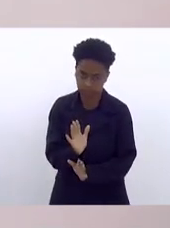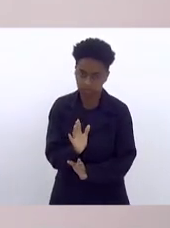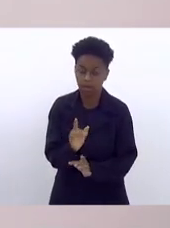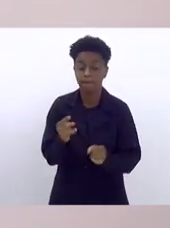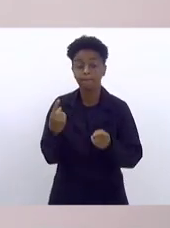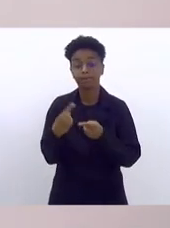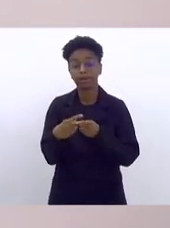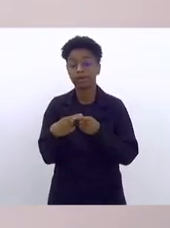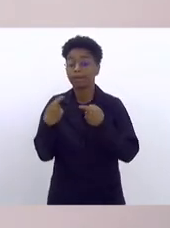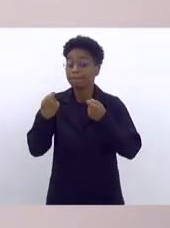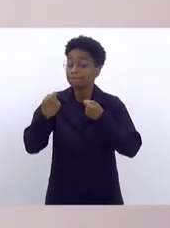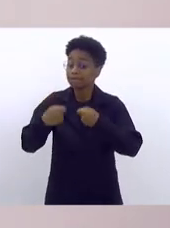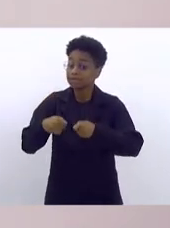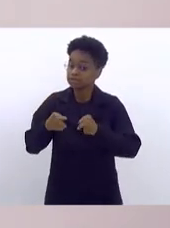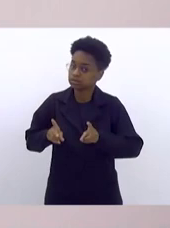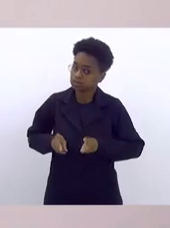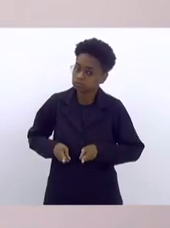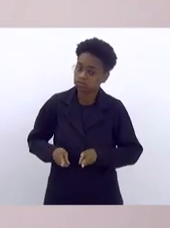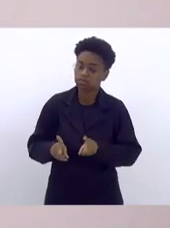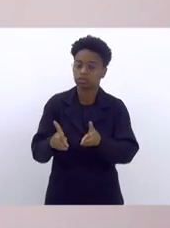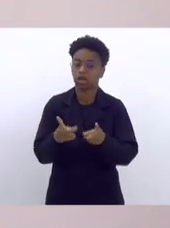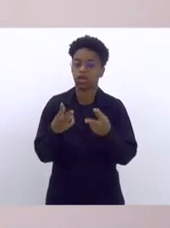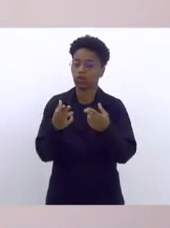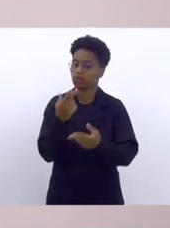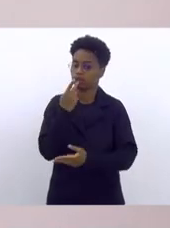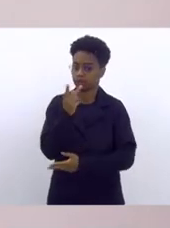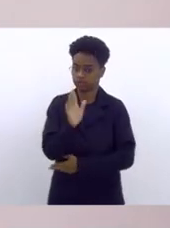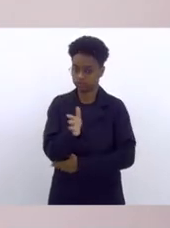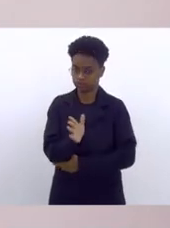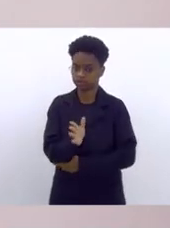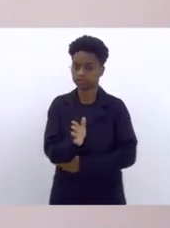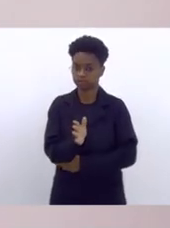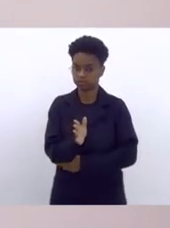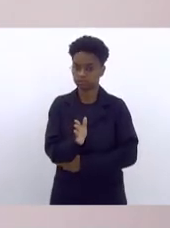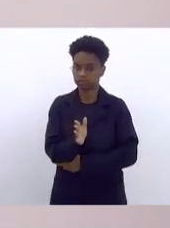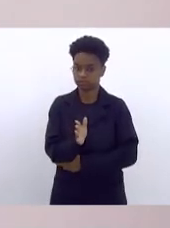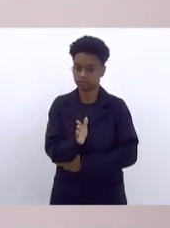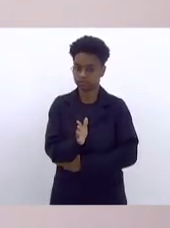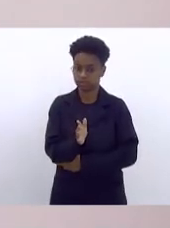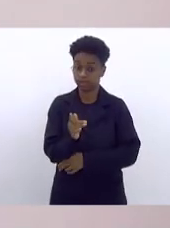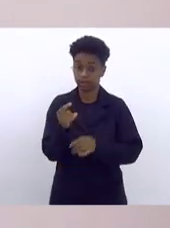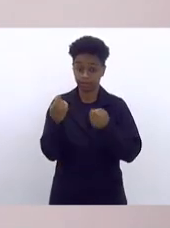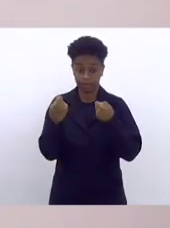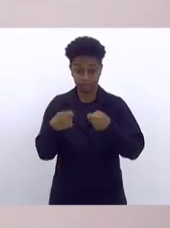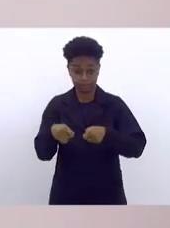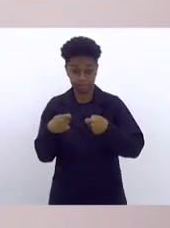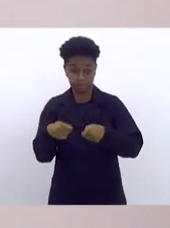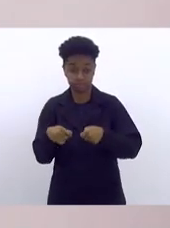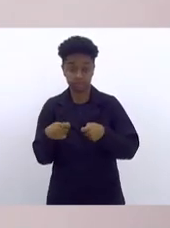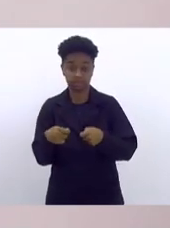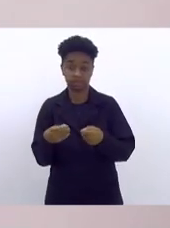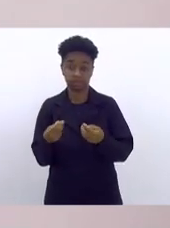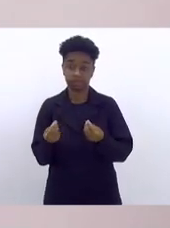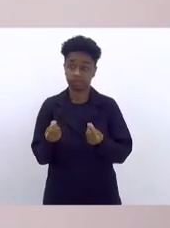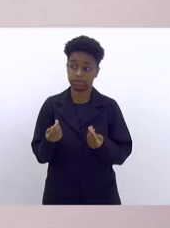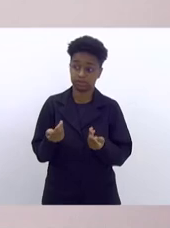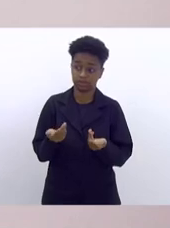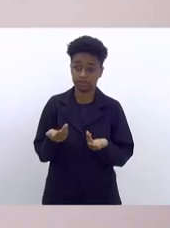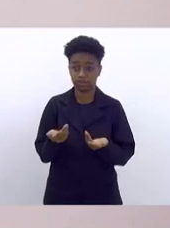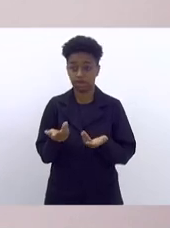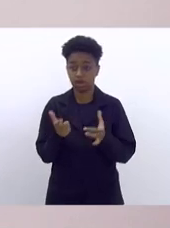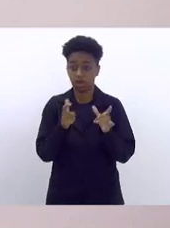requer continuidade como foi dito aqui requer que esses